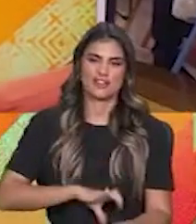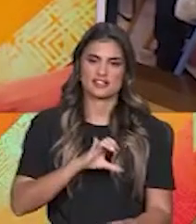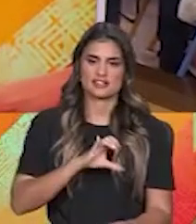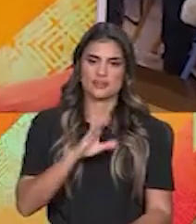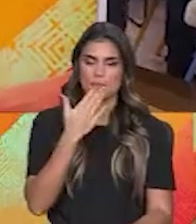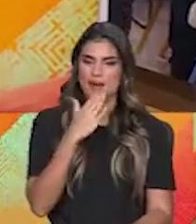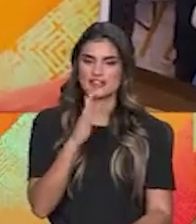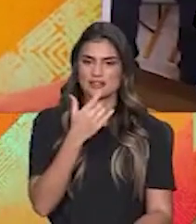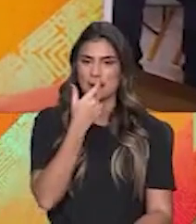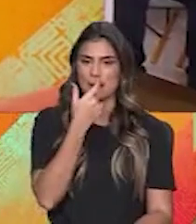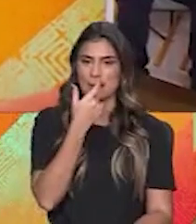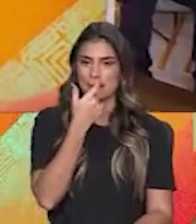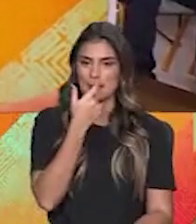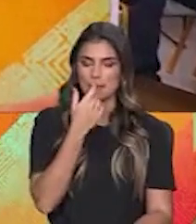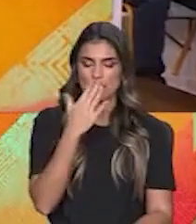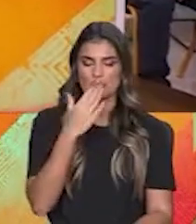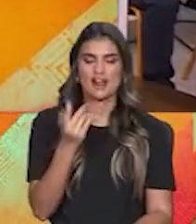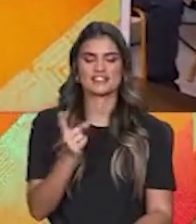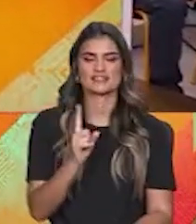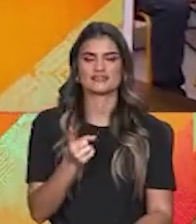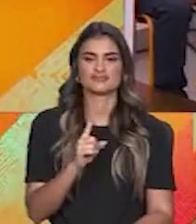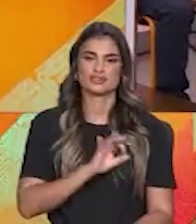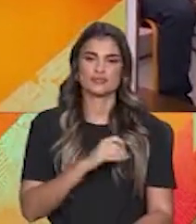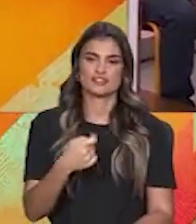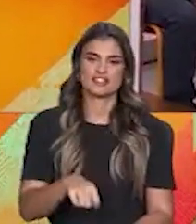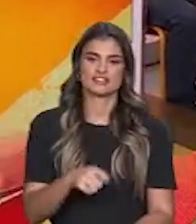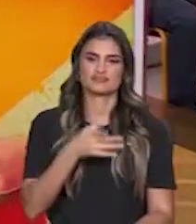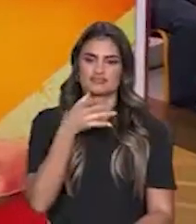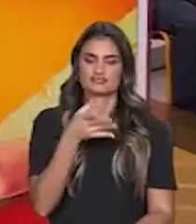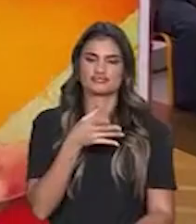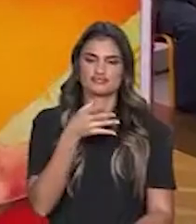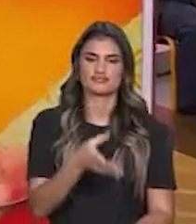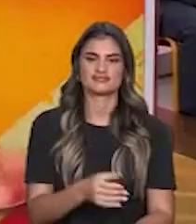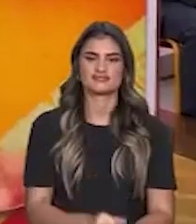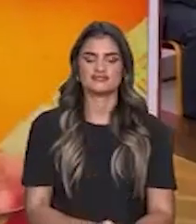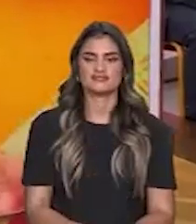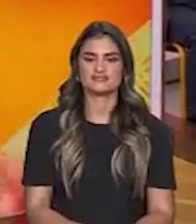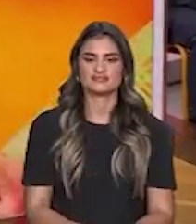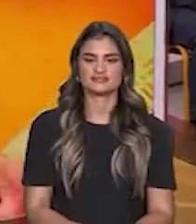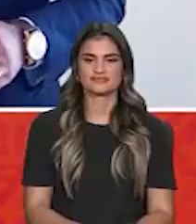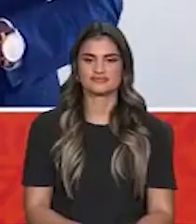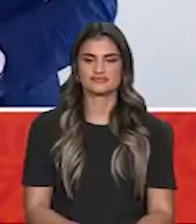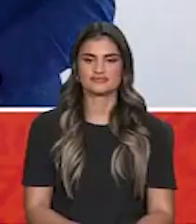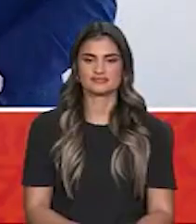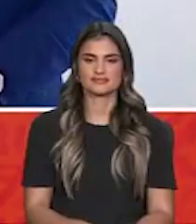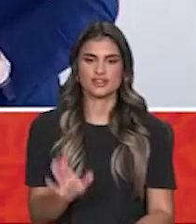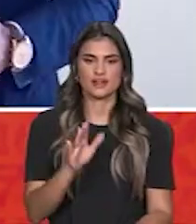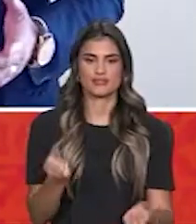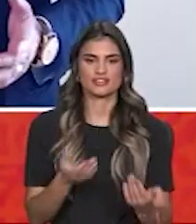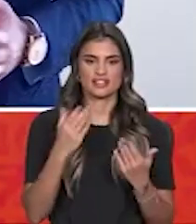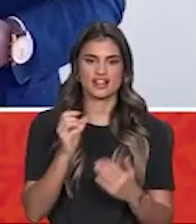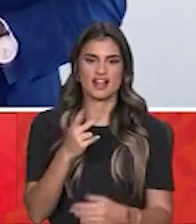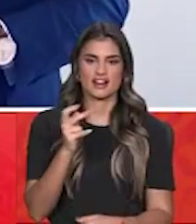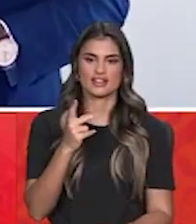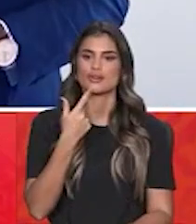que relativamente bem. Olhe que não parece. Senhor Presidente, faça favor. Diga lá. Bom dia, Carlos. Não podia